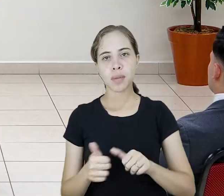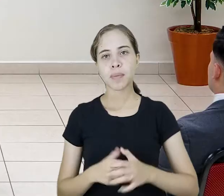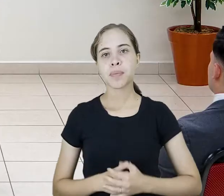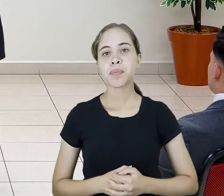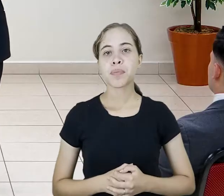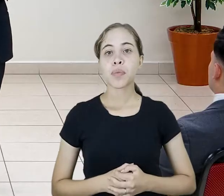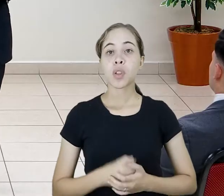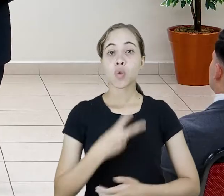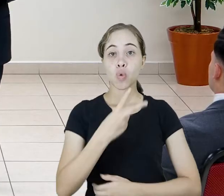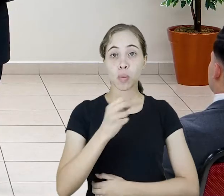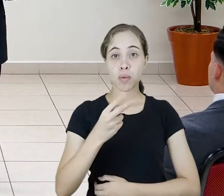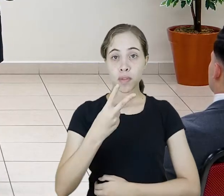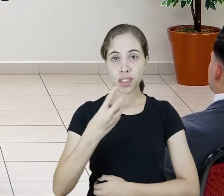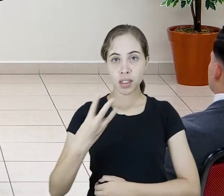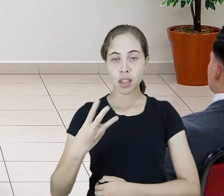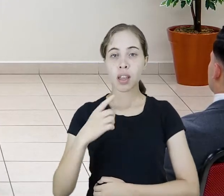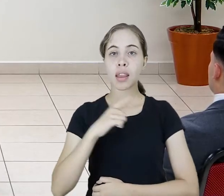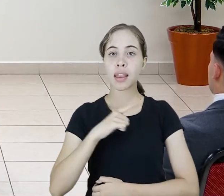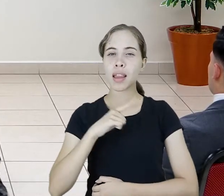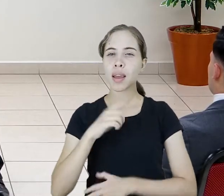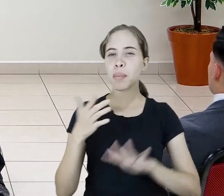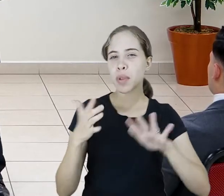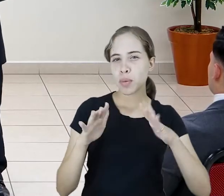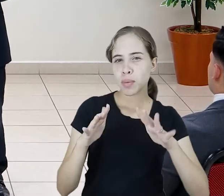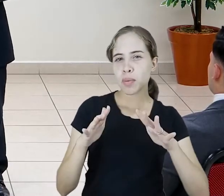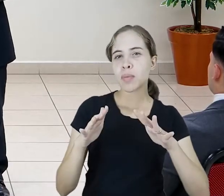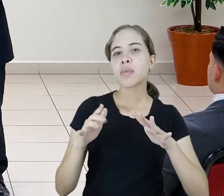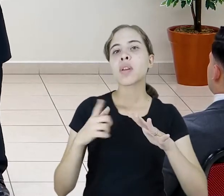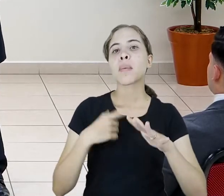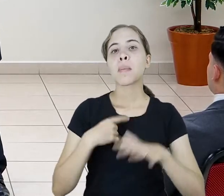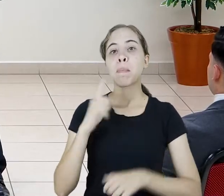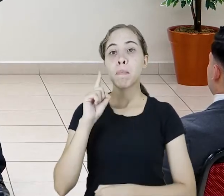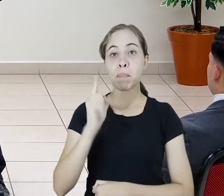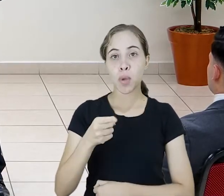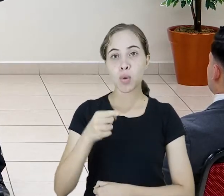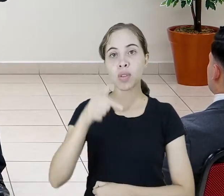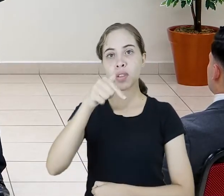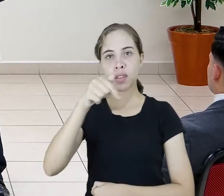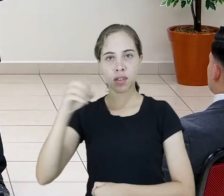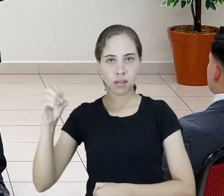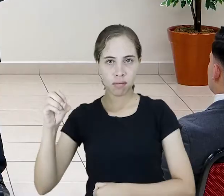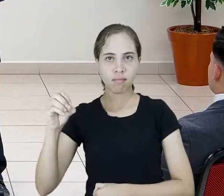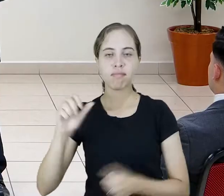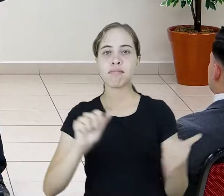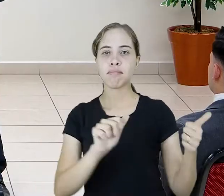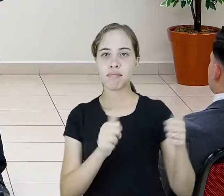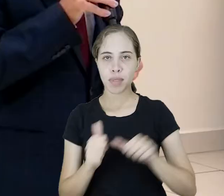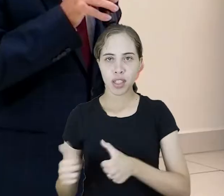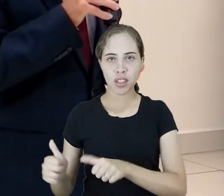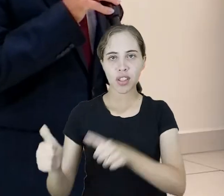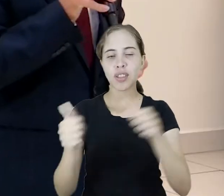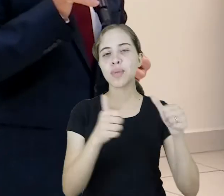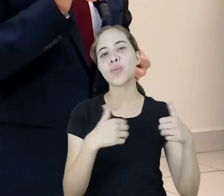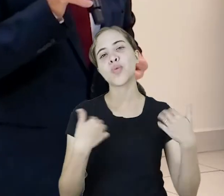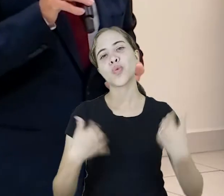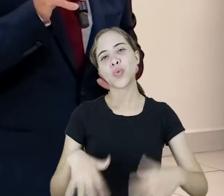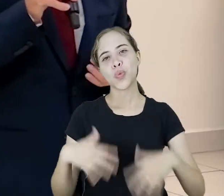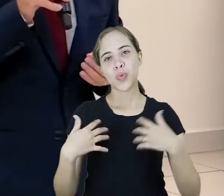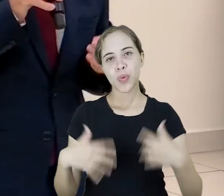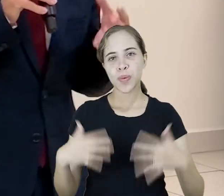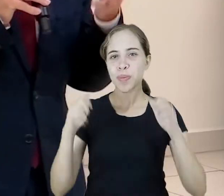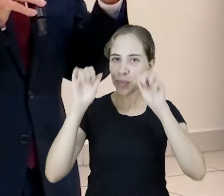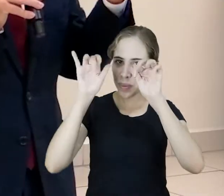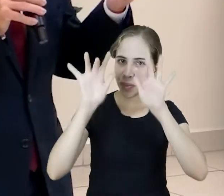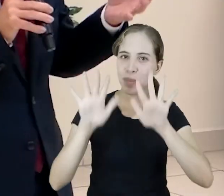Em 2023, tivemos aproximadamente 1.700 batismos. Que grande